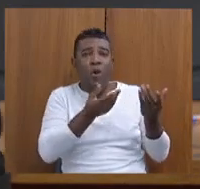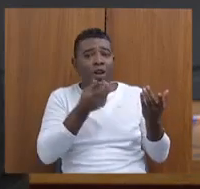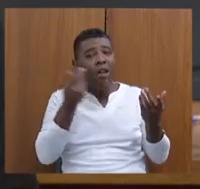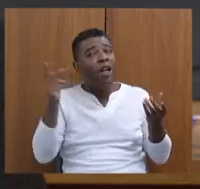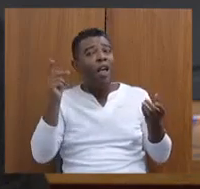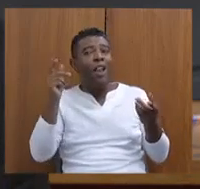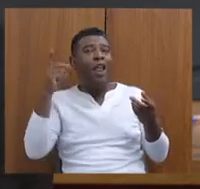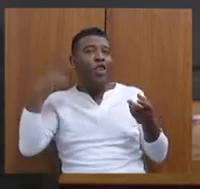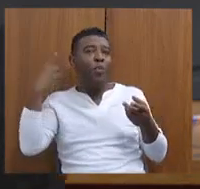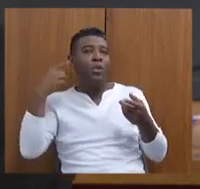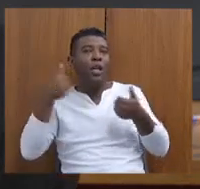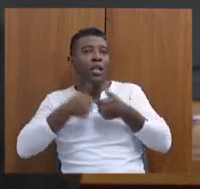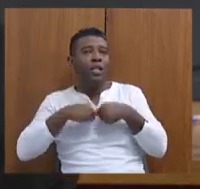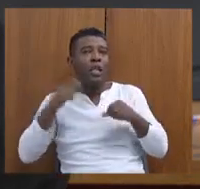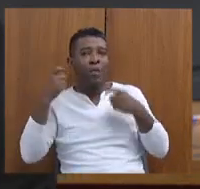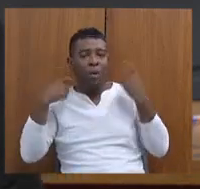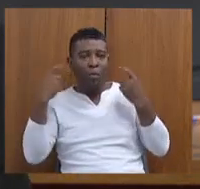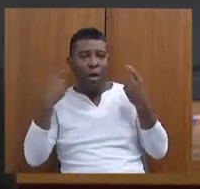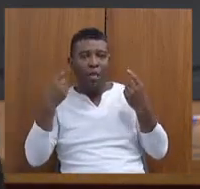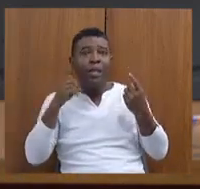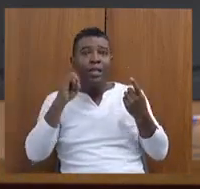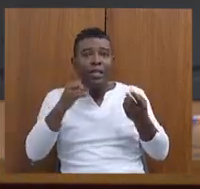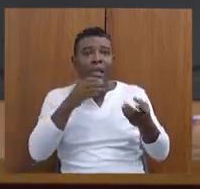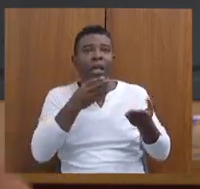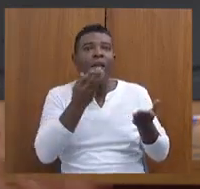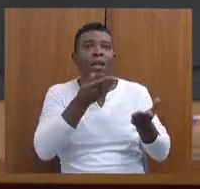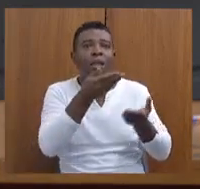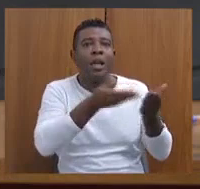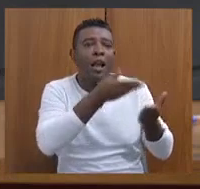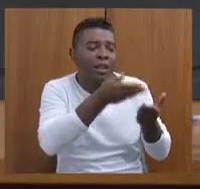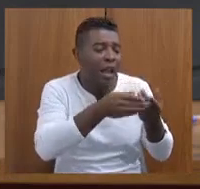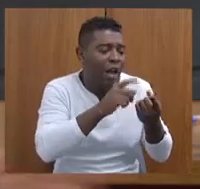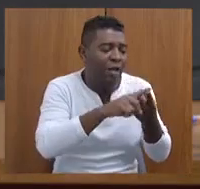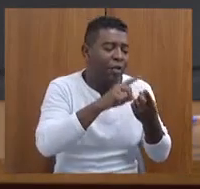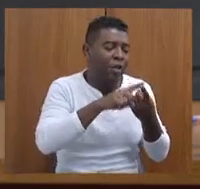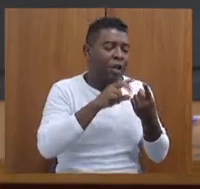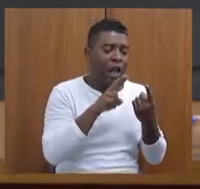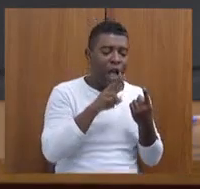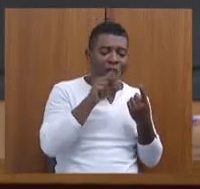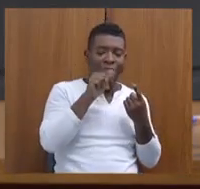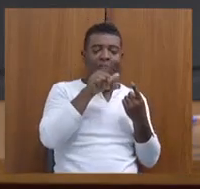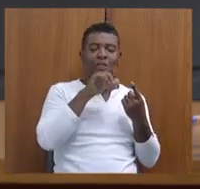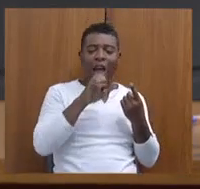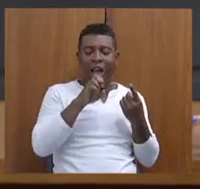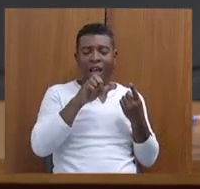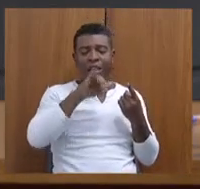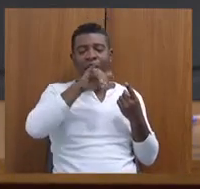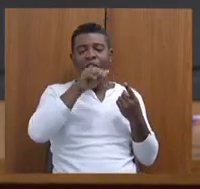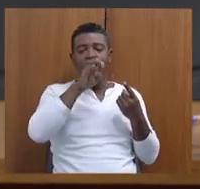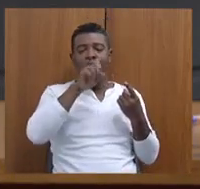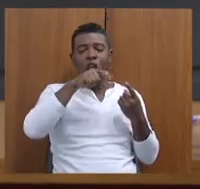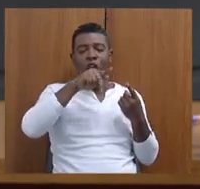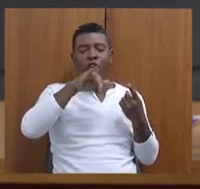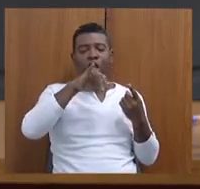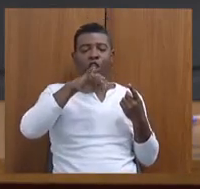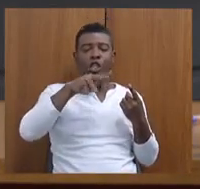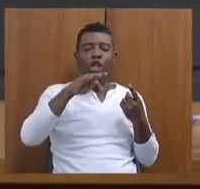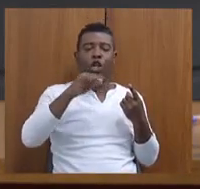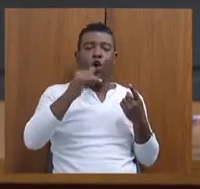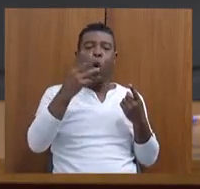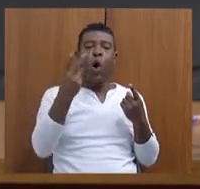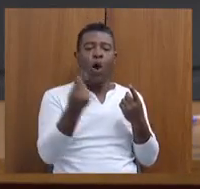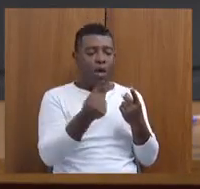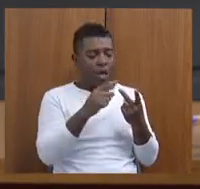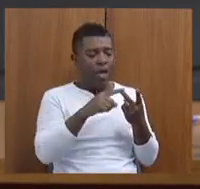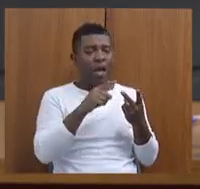se é para gente tratar como Vale do Jequitinhonha o Vale do lítio Vale da riqueza Eu acho que essa